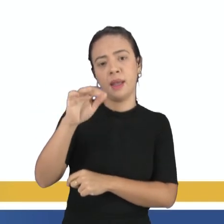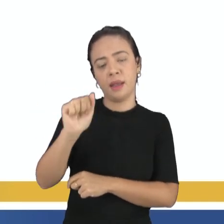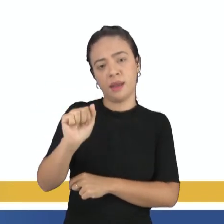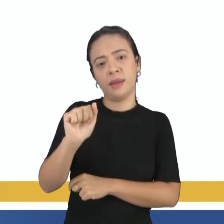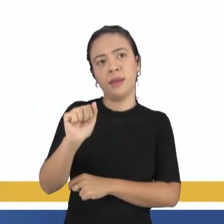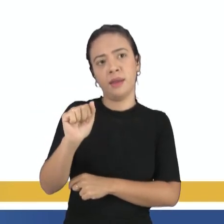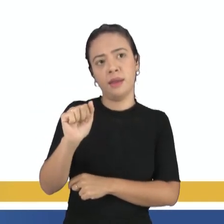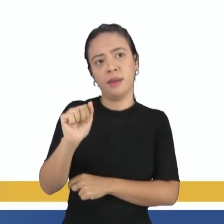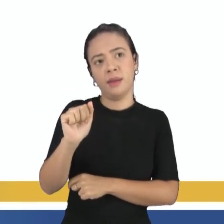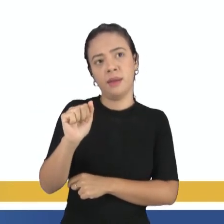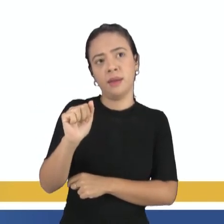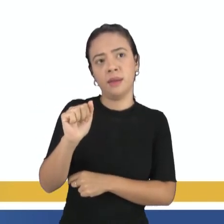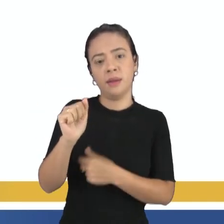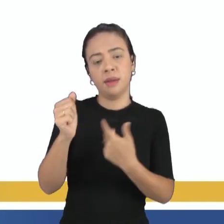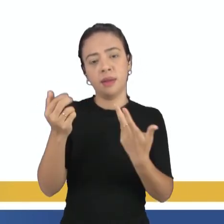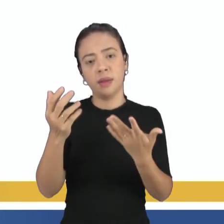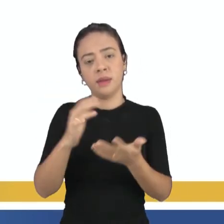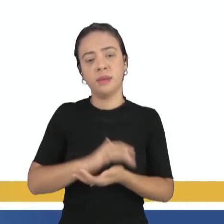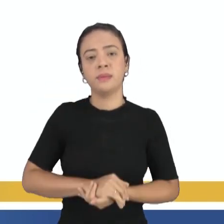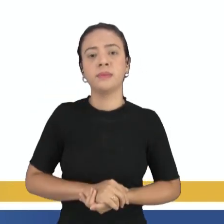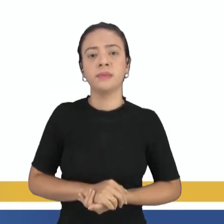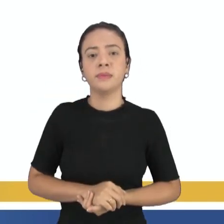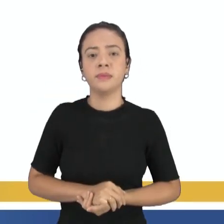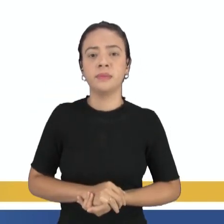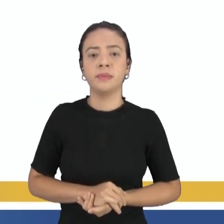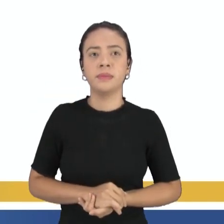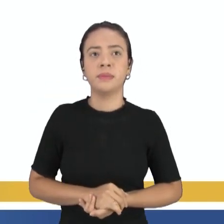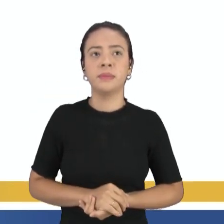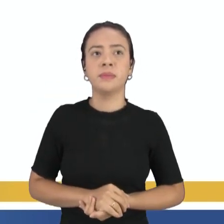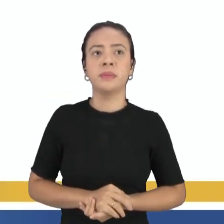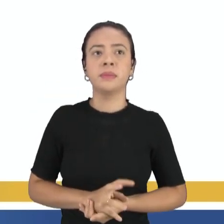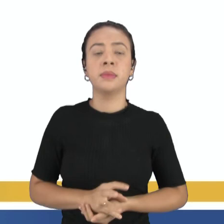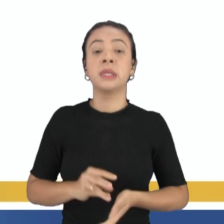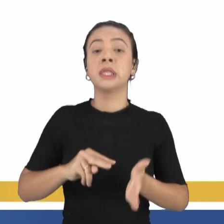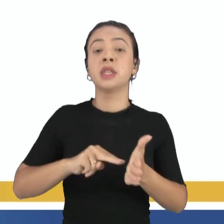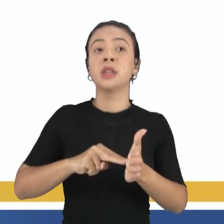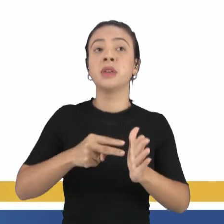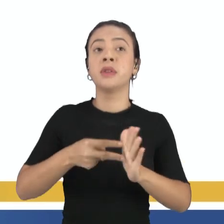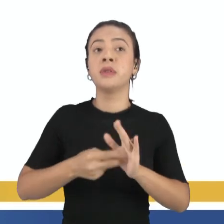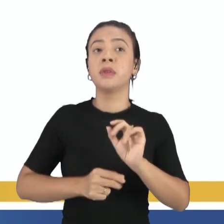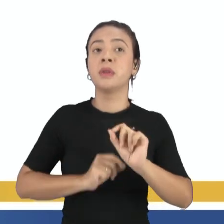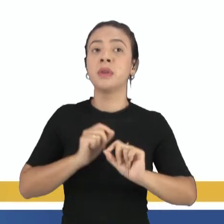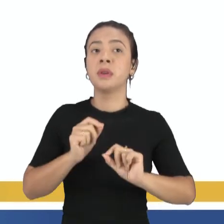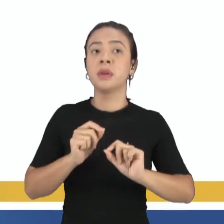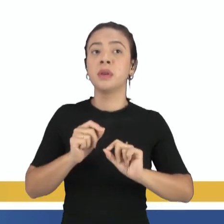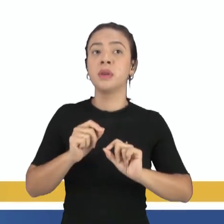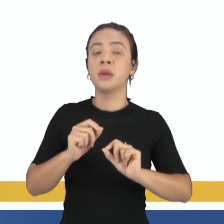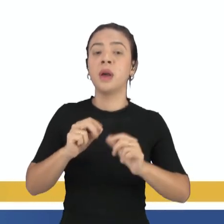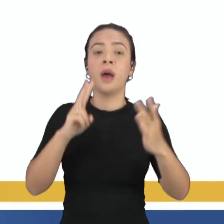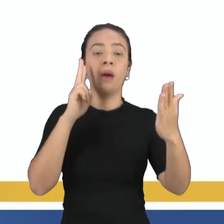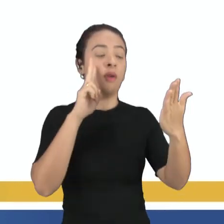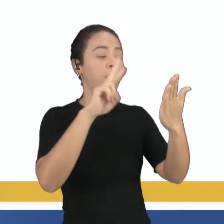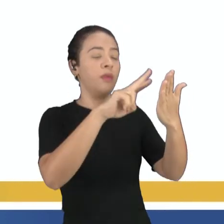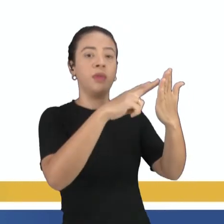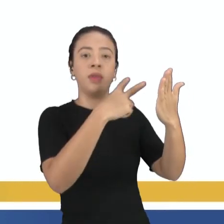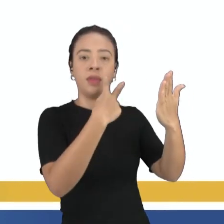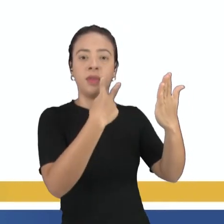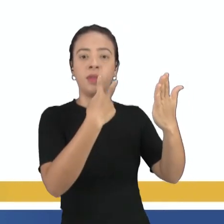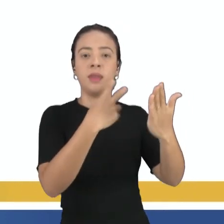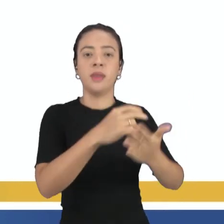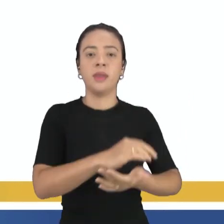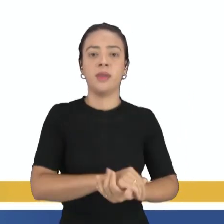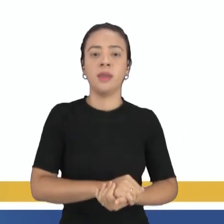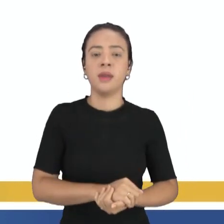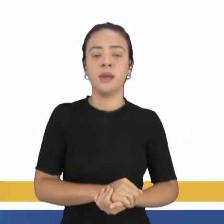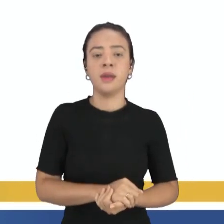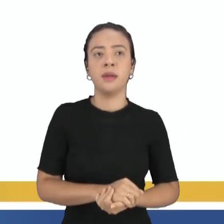nós temos que essas figuras aí representam uma simetria de reflexão, ok?